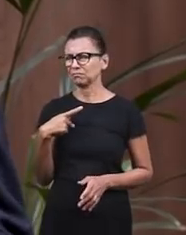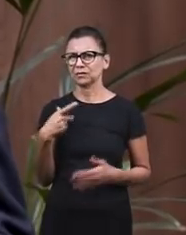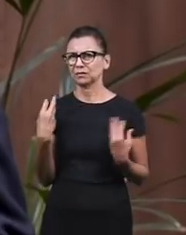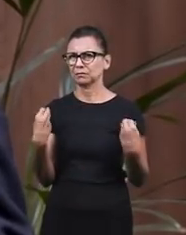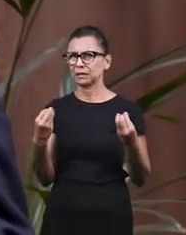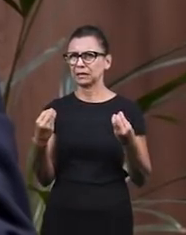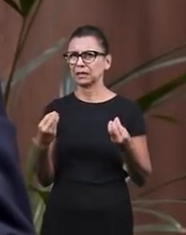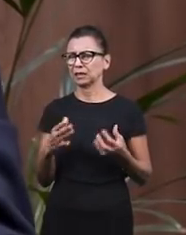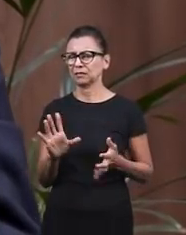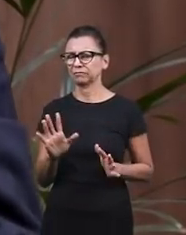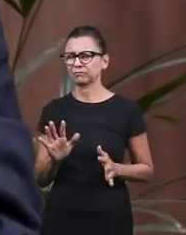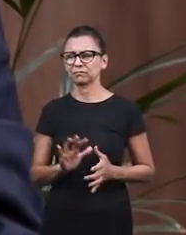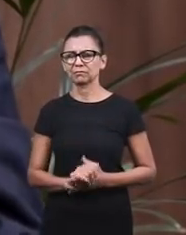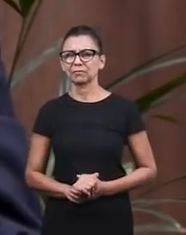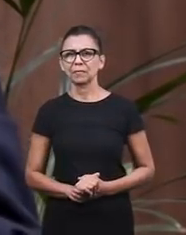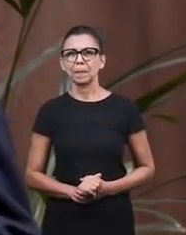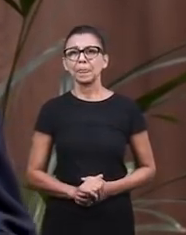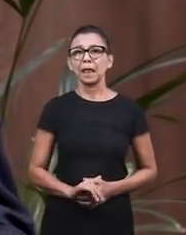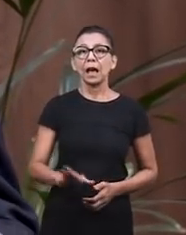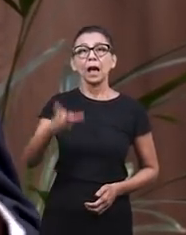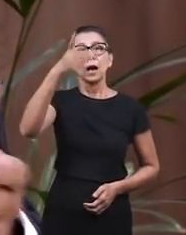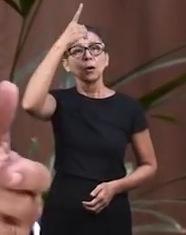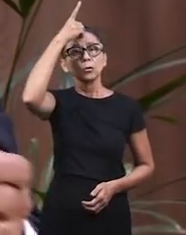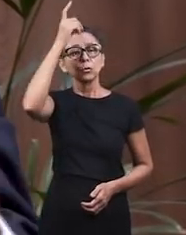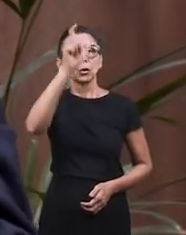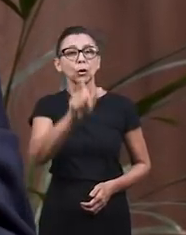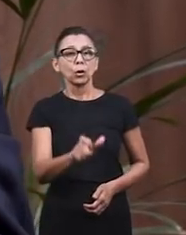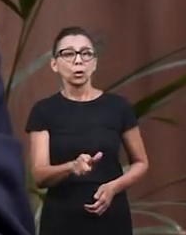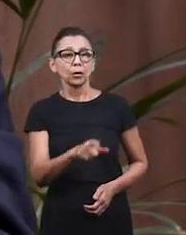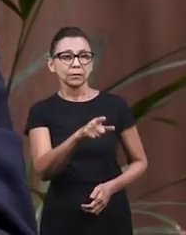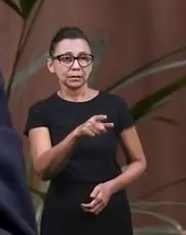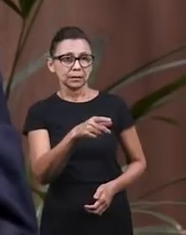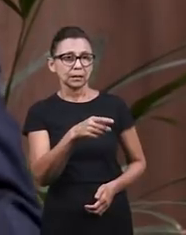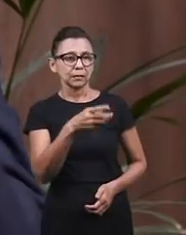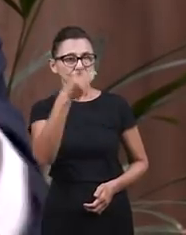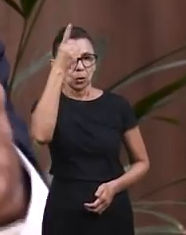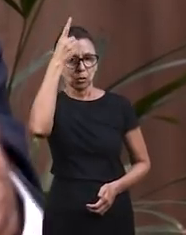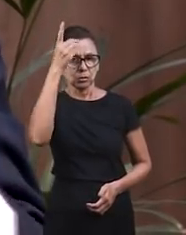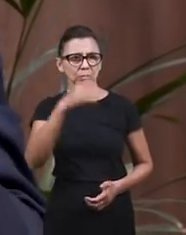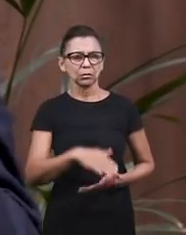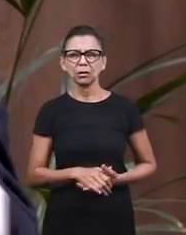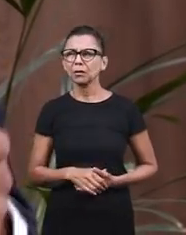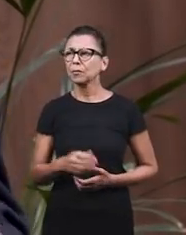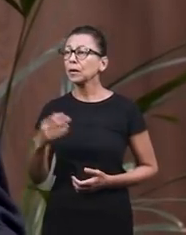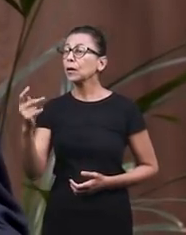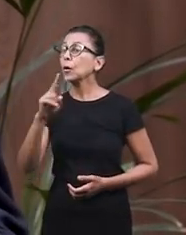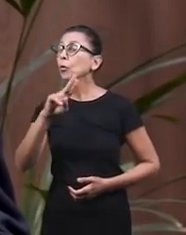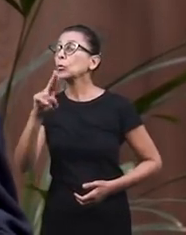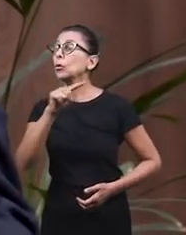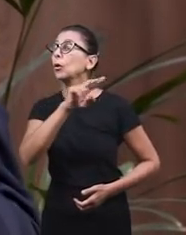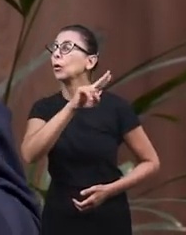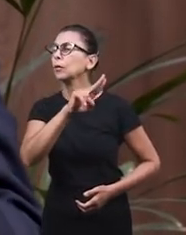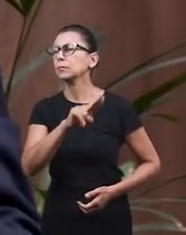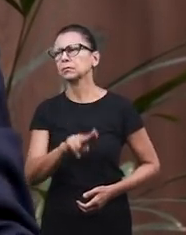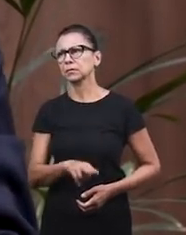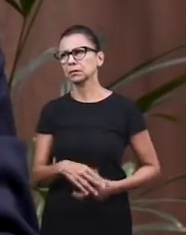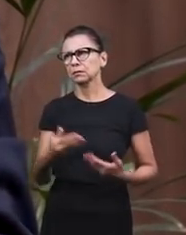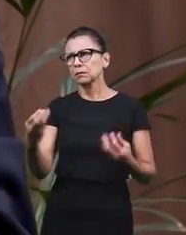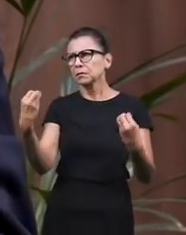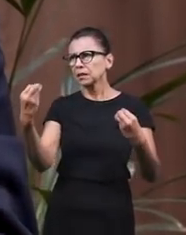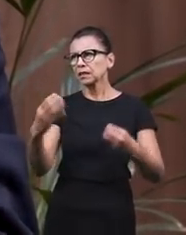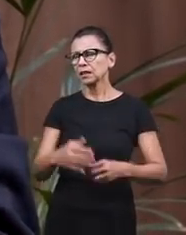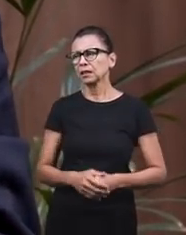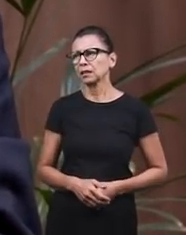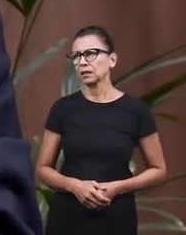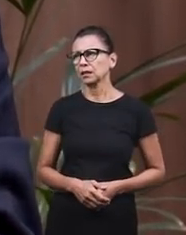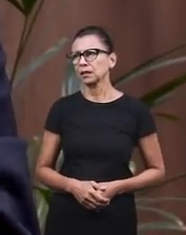interessa, né? Quem foi usado no dom? Não interessa. Quem é? Não interessa quem. Interessa que a pessoa saia do